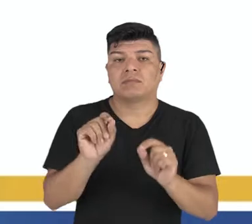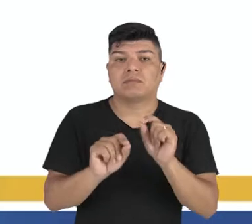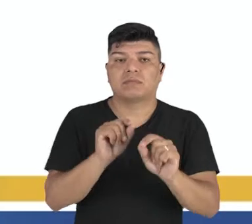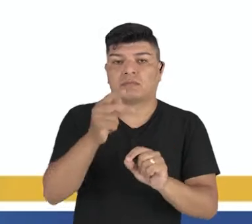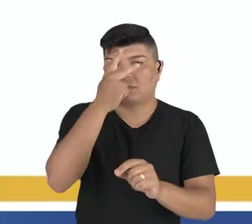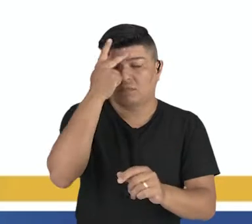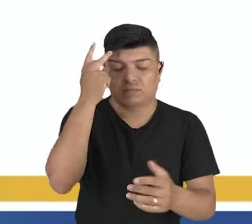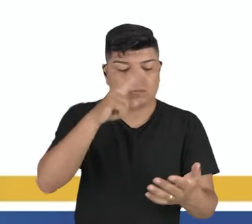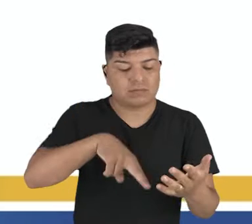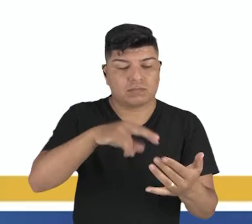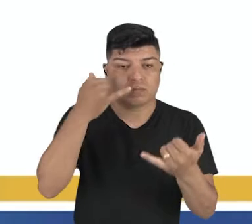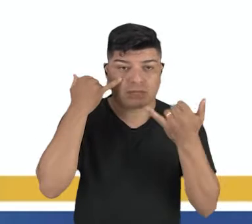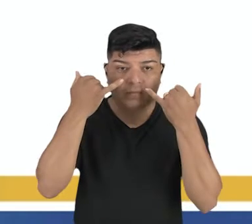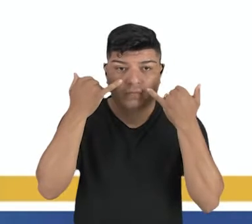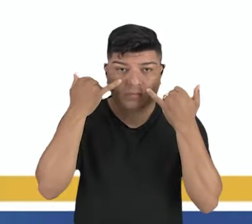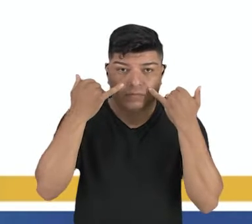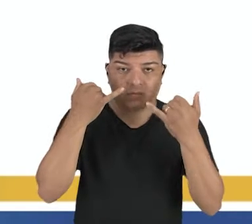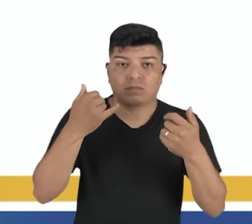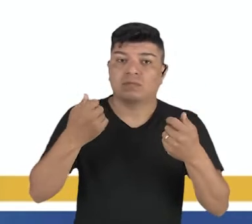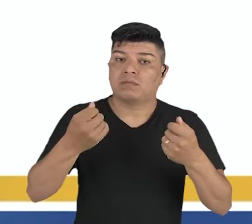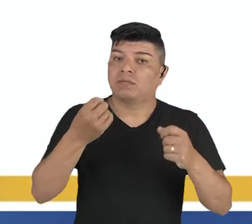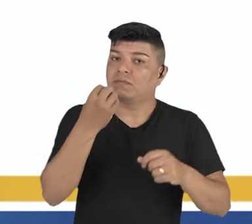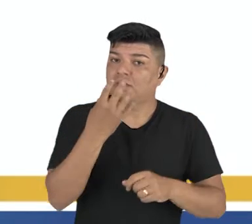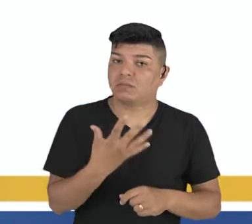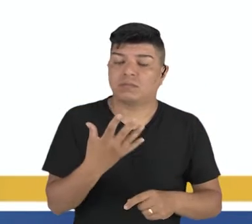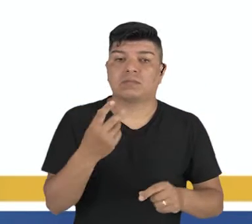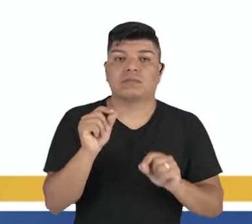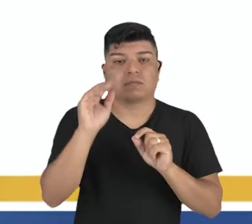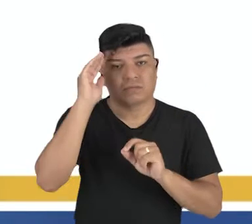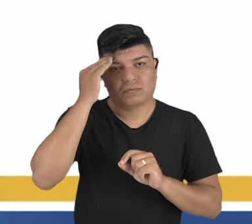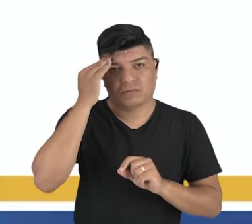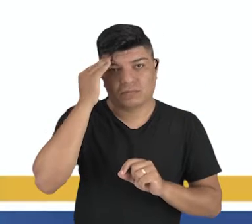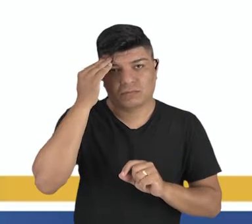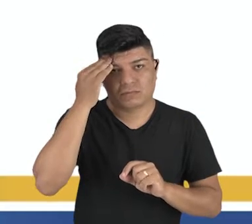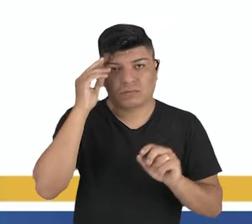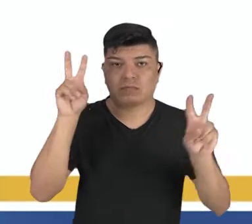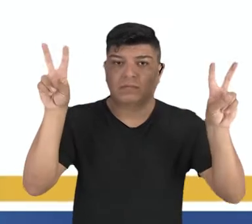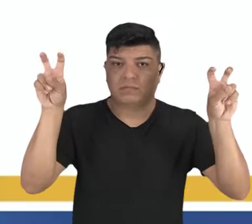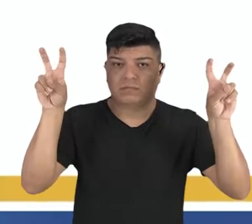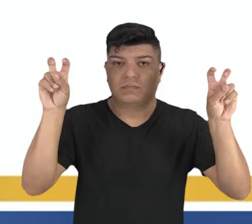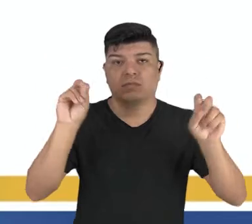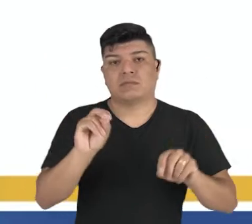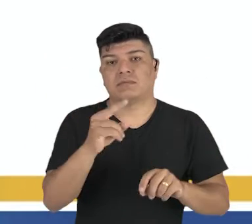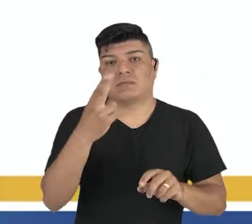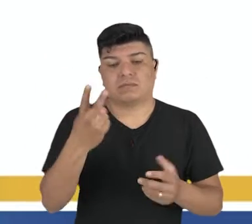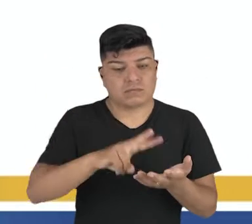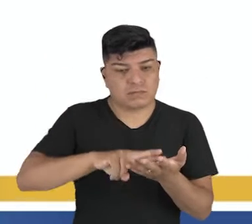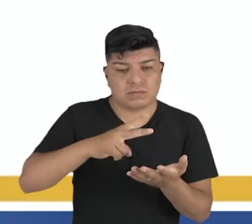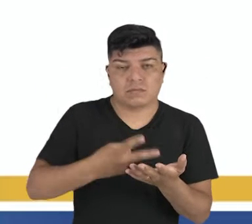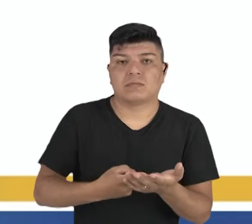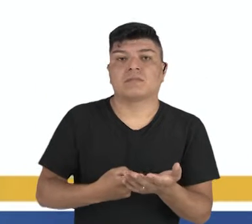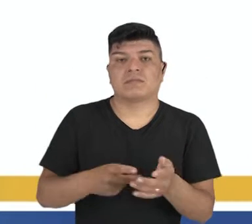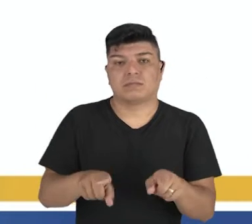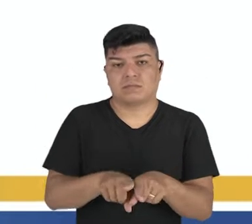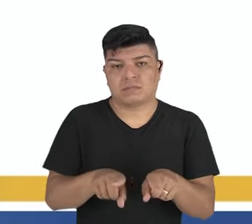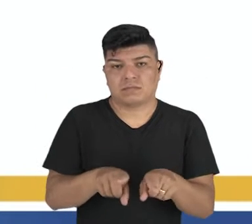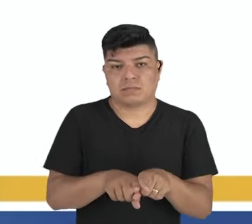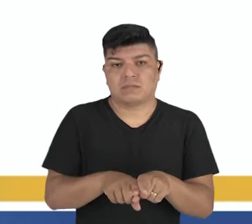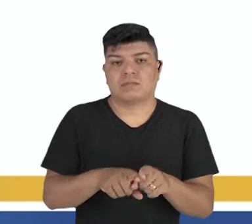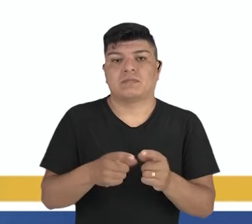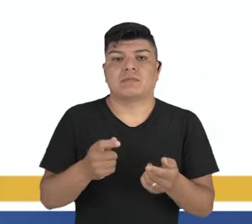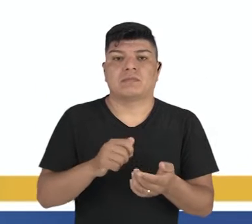que o leitor tenha informações suficientes para compreender o assunto ou interpretar dados.